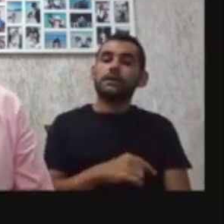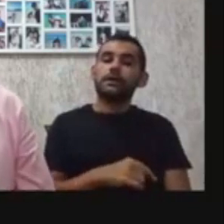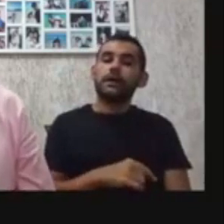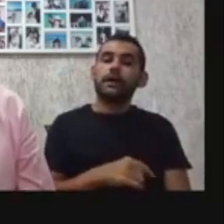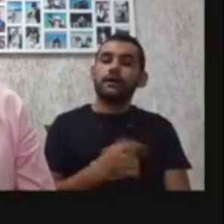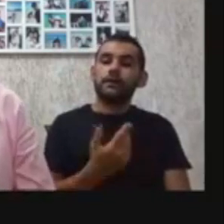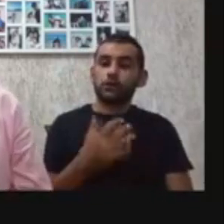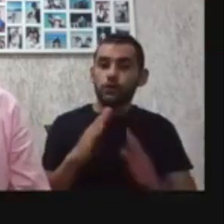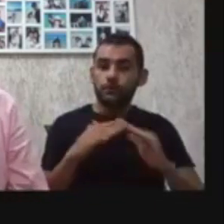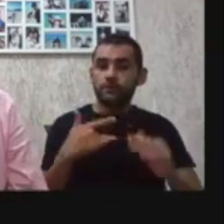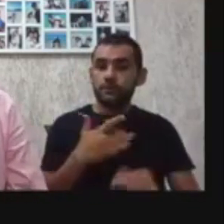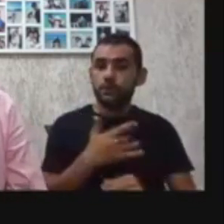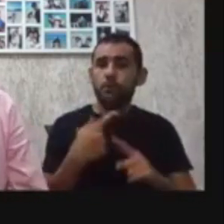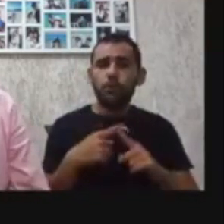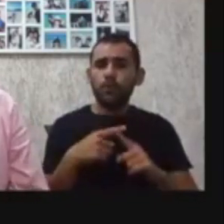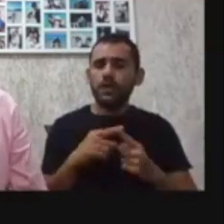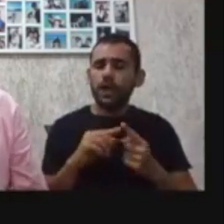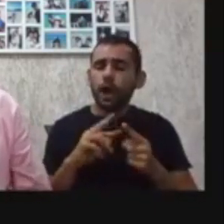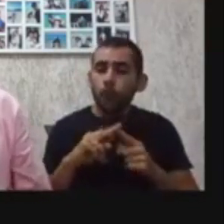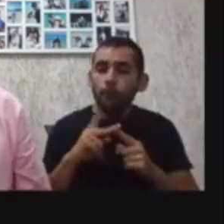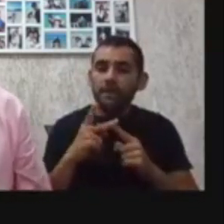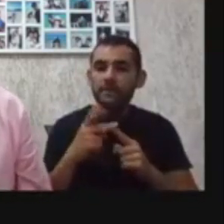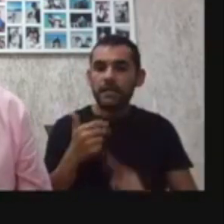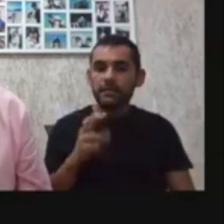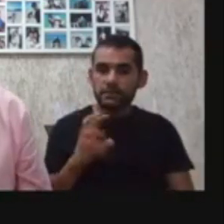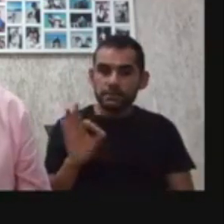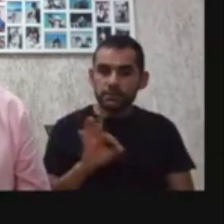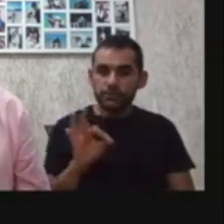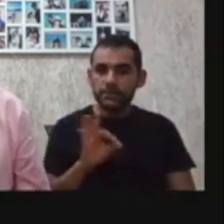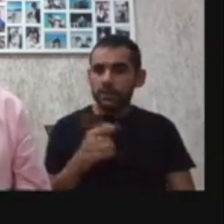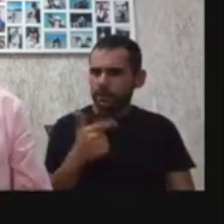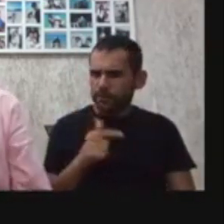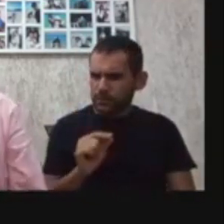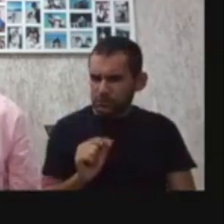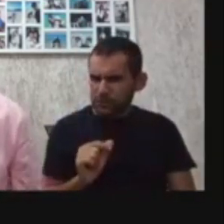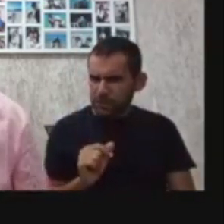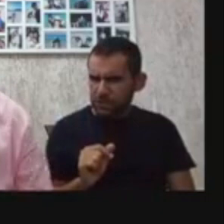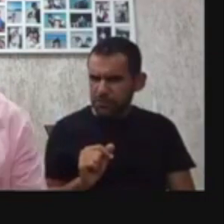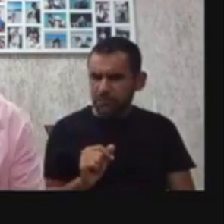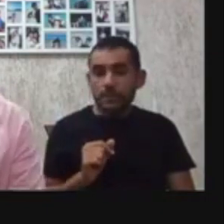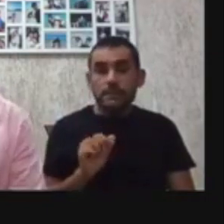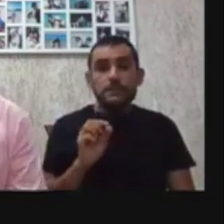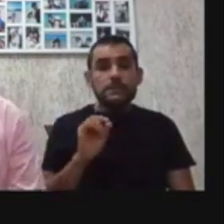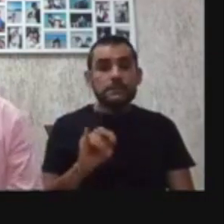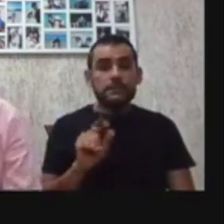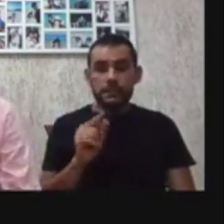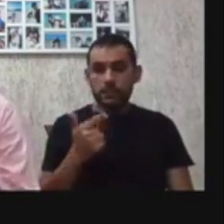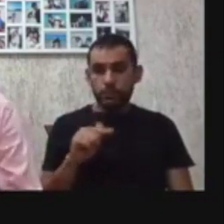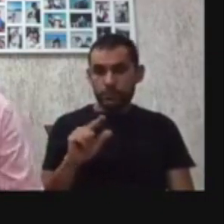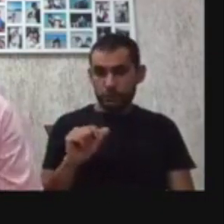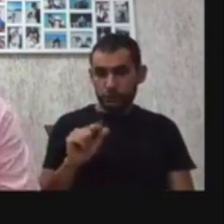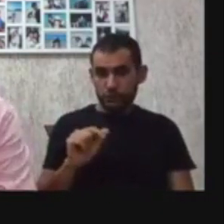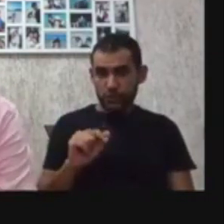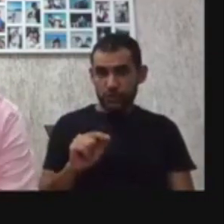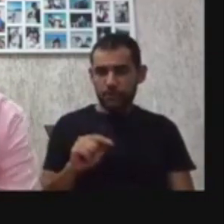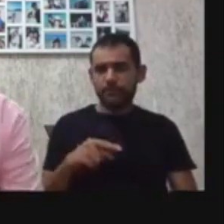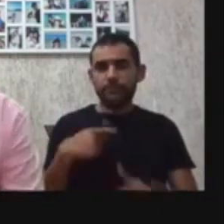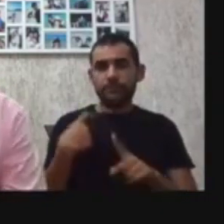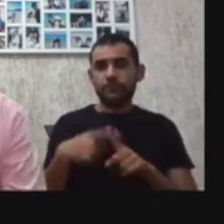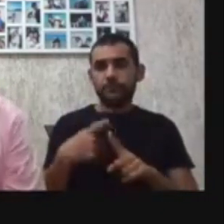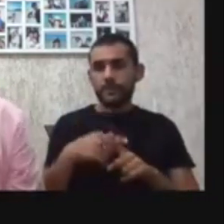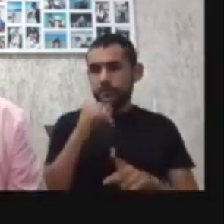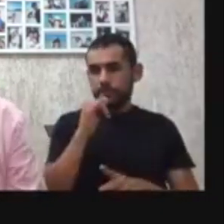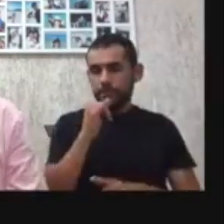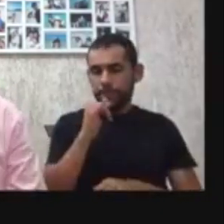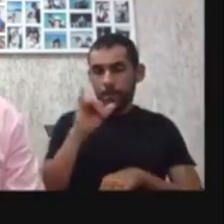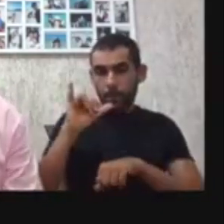não investir mais de 15%? Valdeci, não tem dinheiro para isso. Se não tem dinheiro para isso, por que que uma